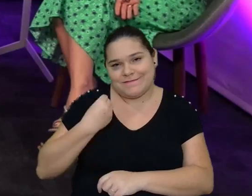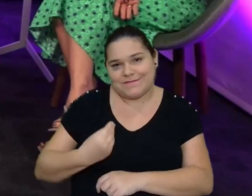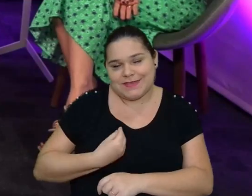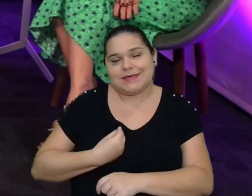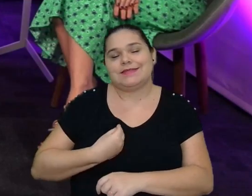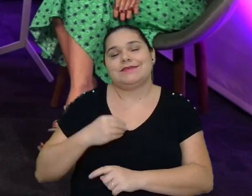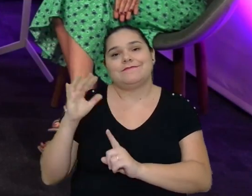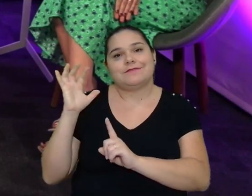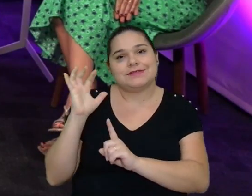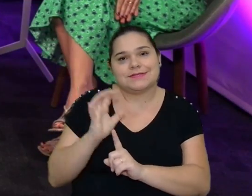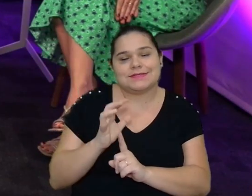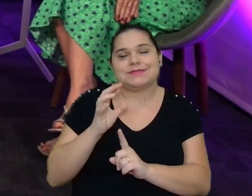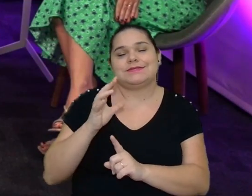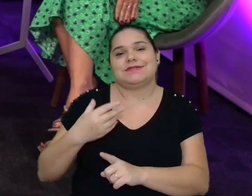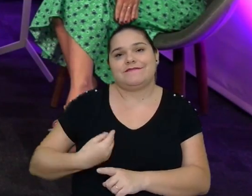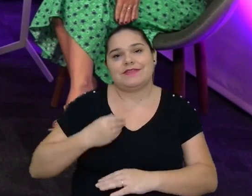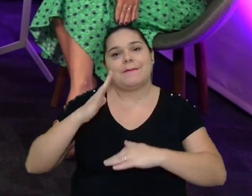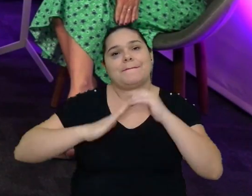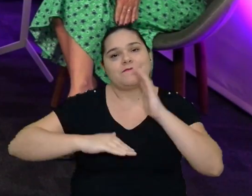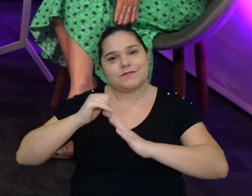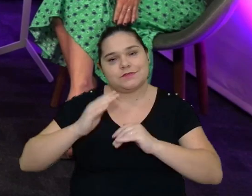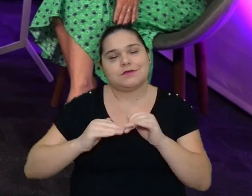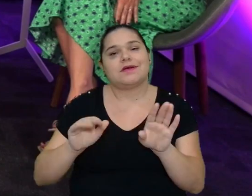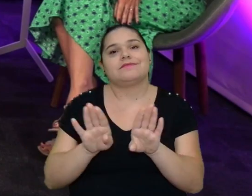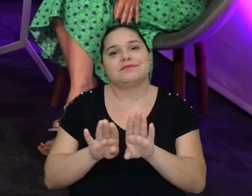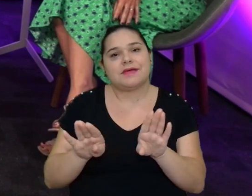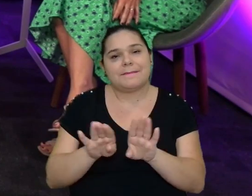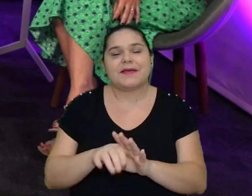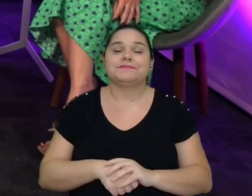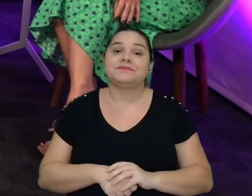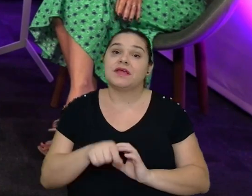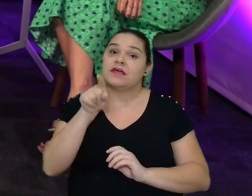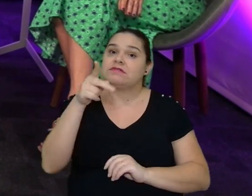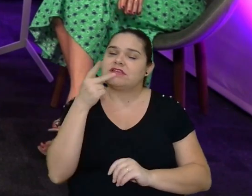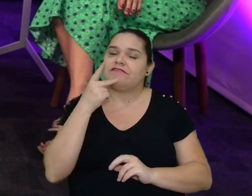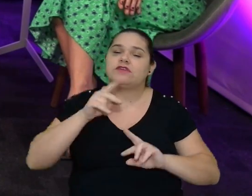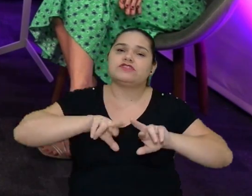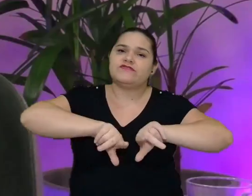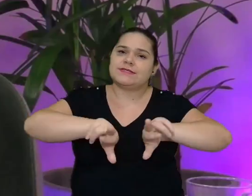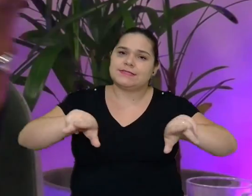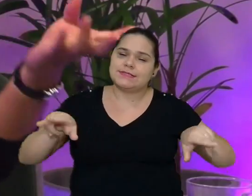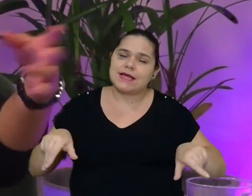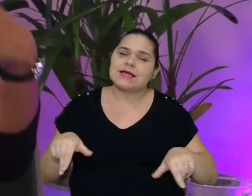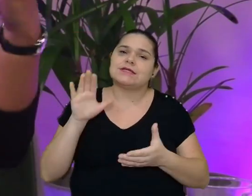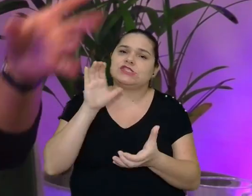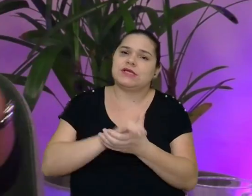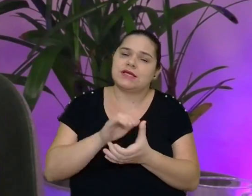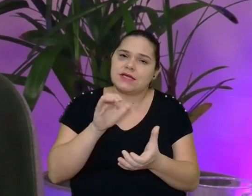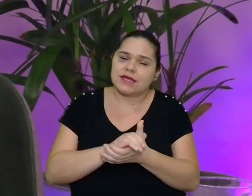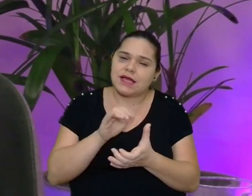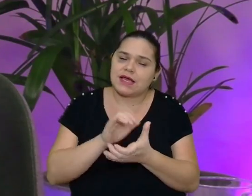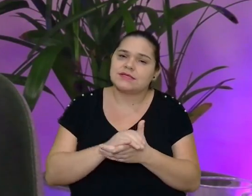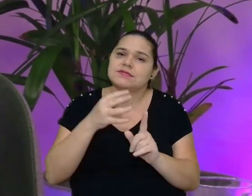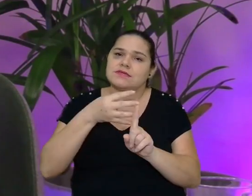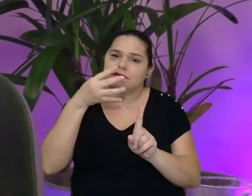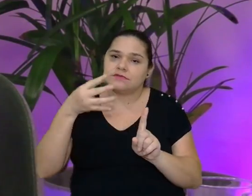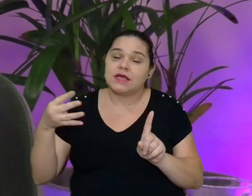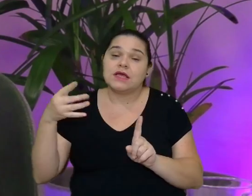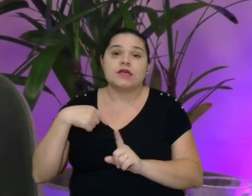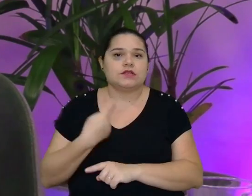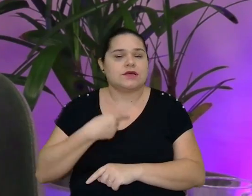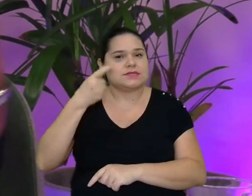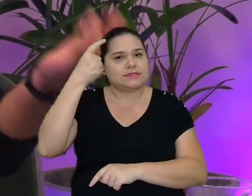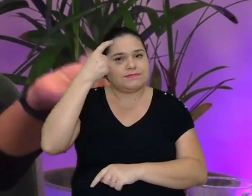Sim. E olhando até, você citou a questão da diversidade, né, casais homoafetivos, a gente pensa, obviamente, né, quando fala de benefício